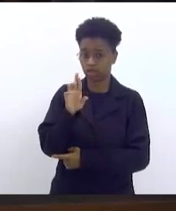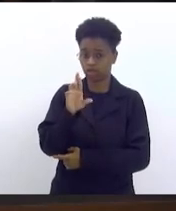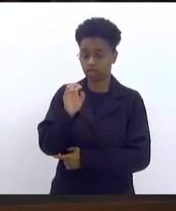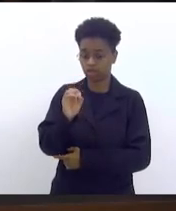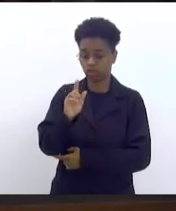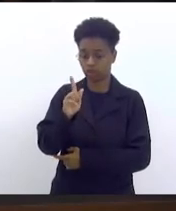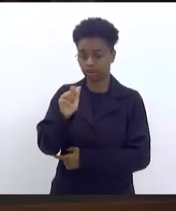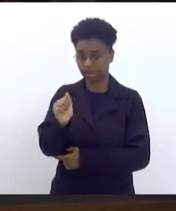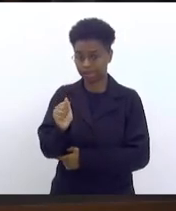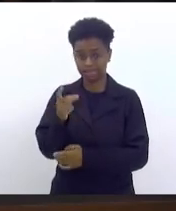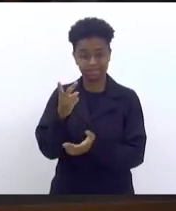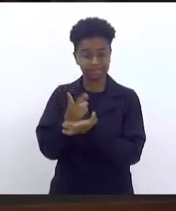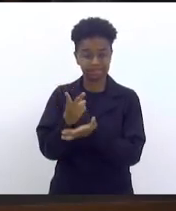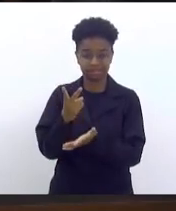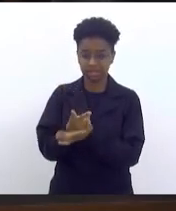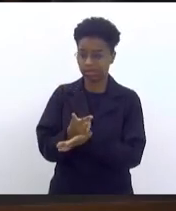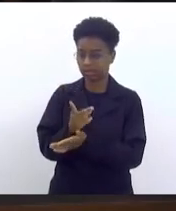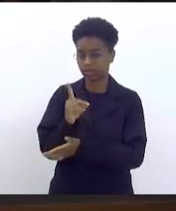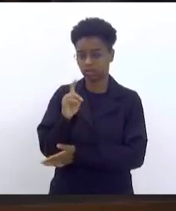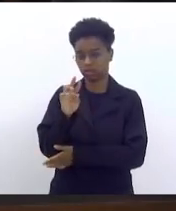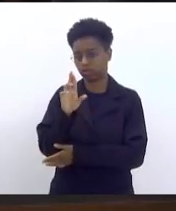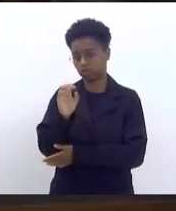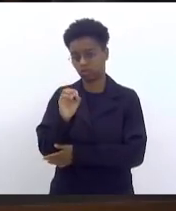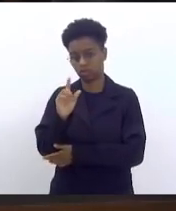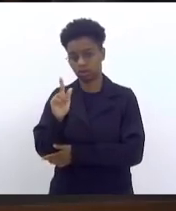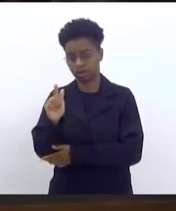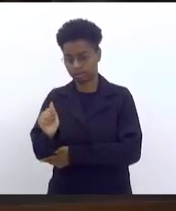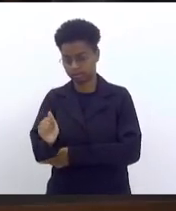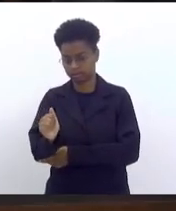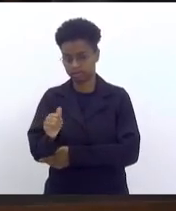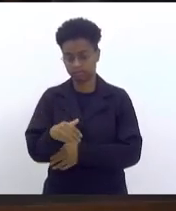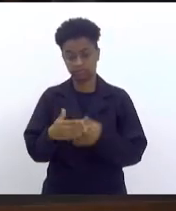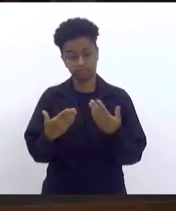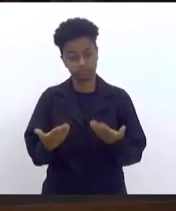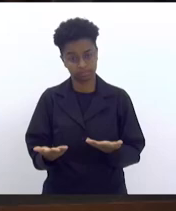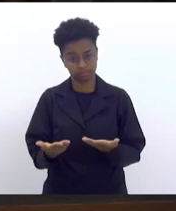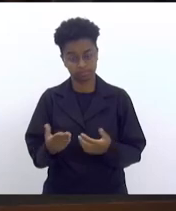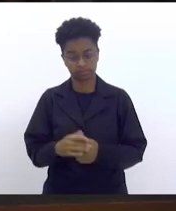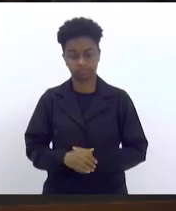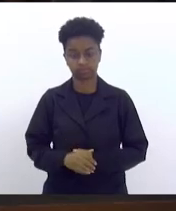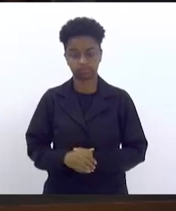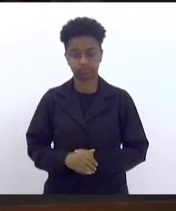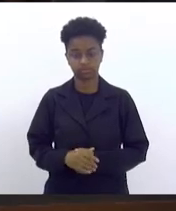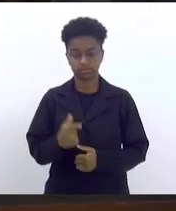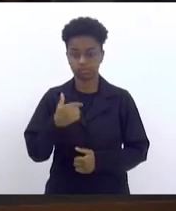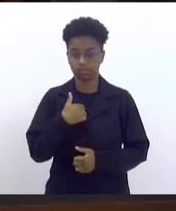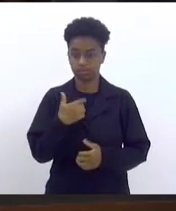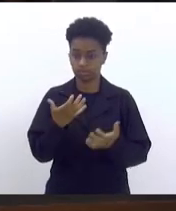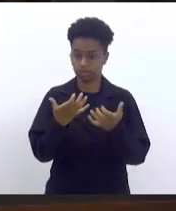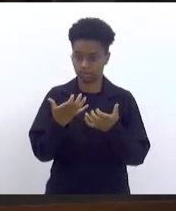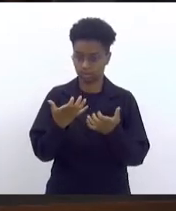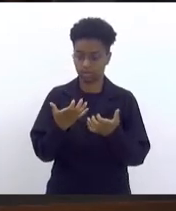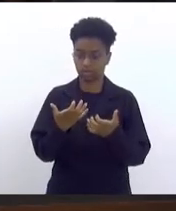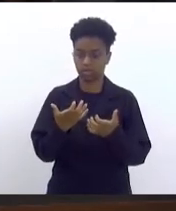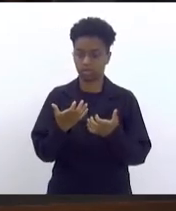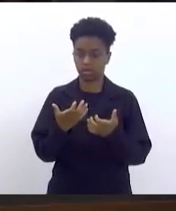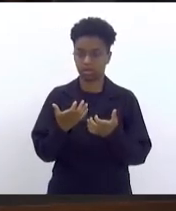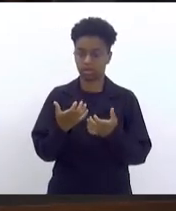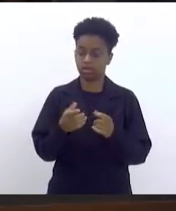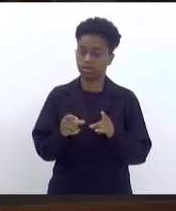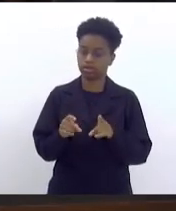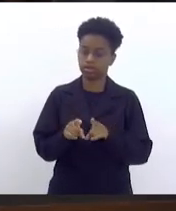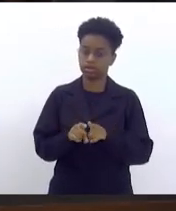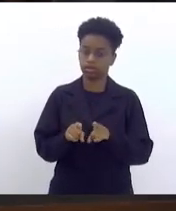sempre vai ser uma droga Então queria até Deputado o presidente tem os demais estender